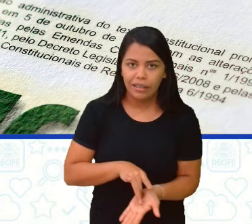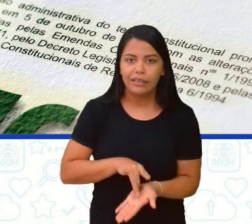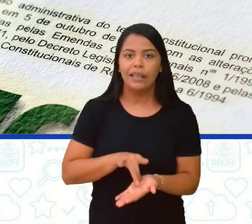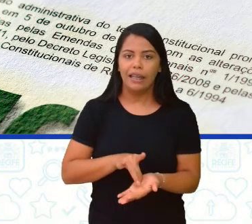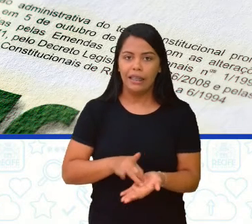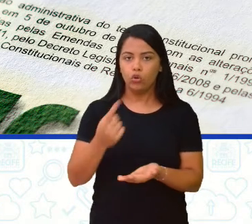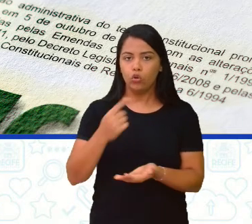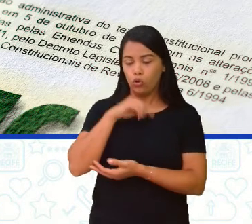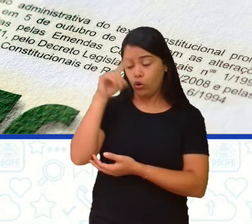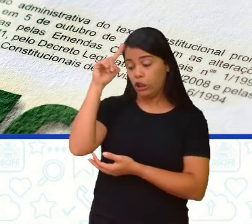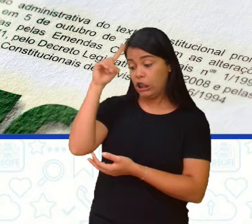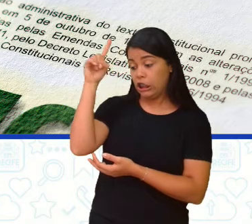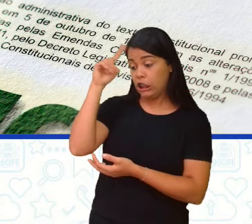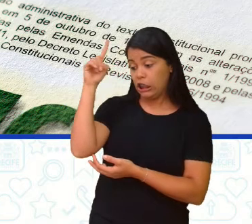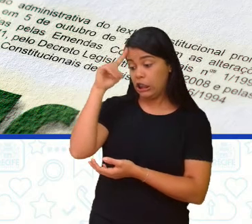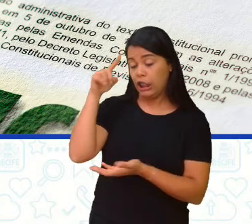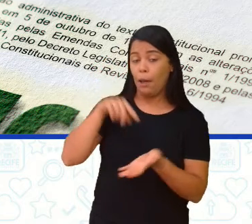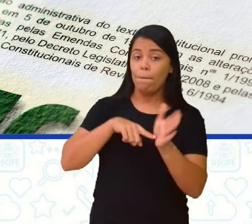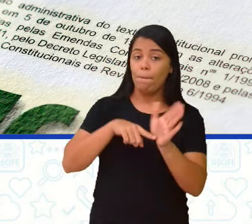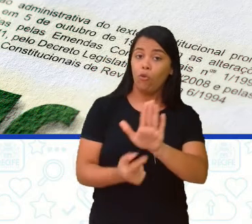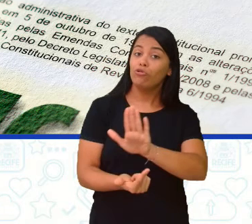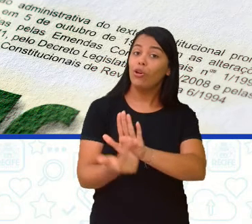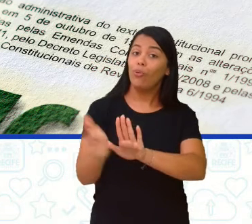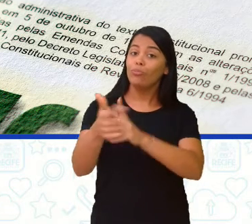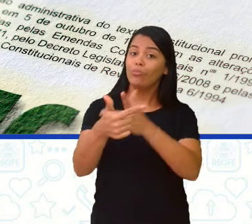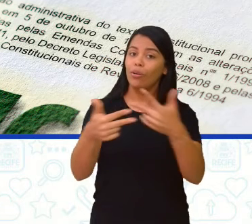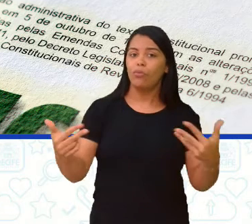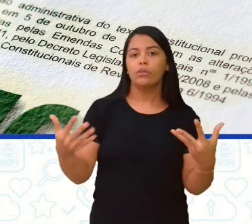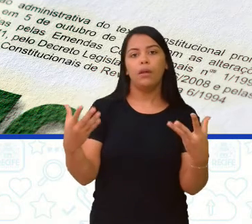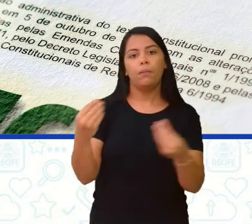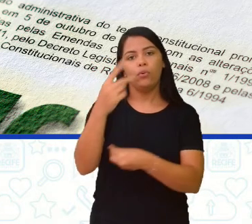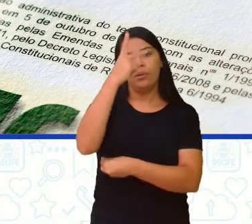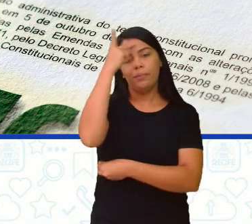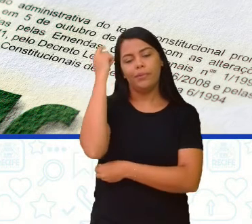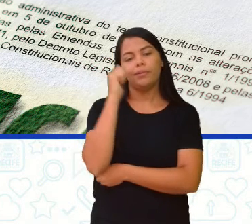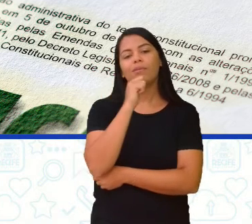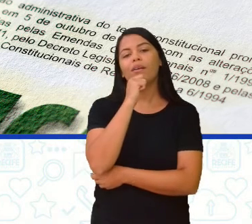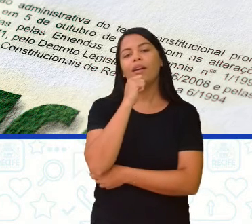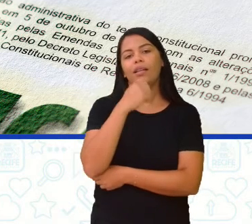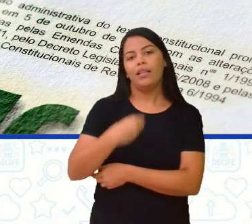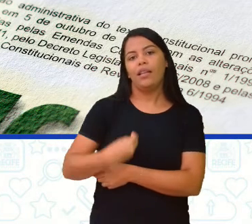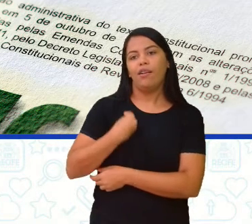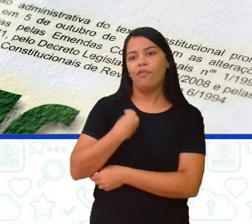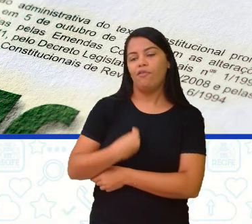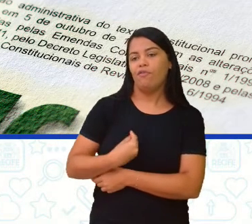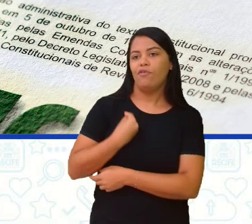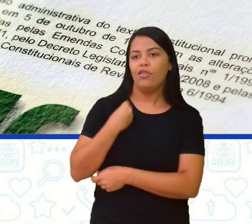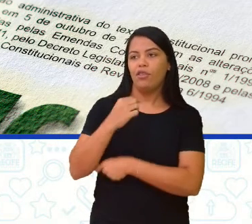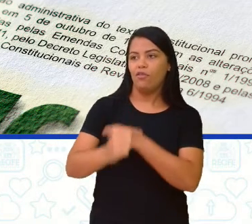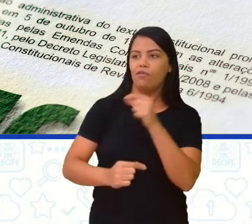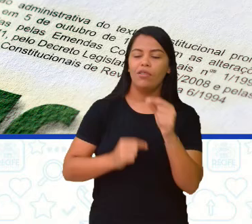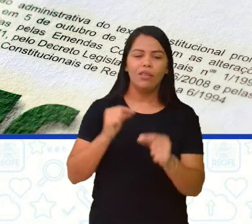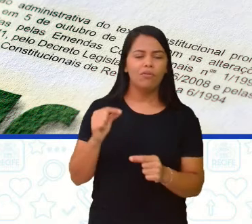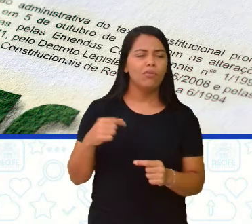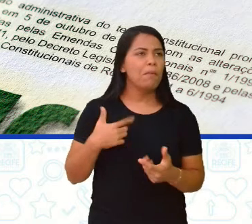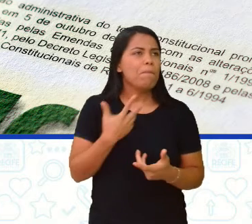nosso cotidiano, ela nos diz outra coisa, né? Muitas pessoas ainda vivem como se estivessem